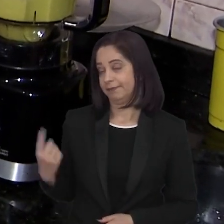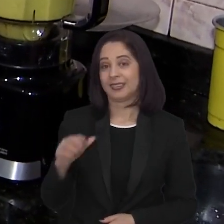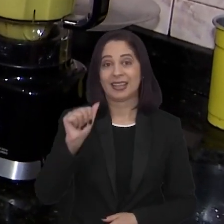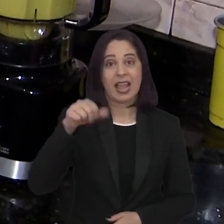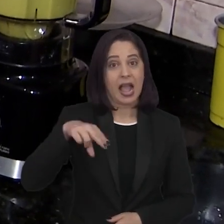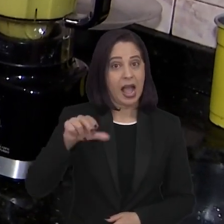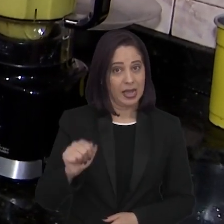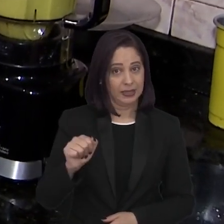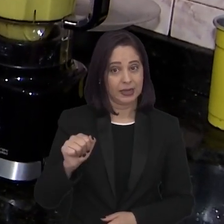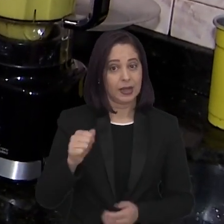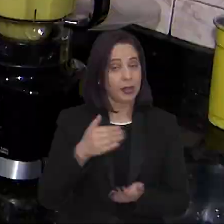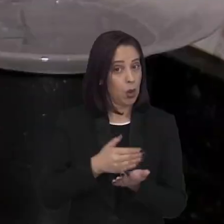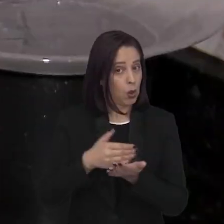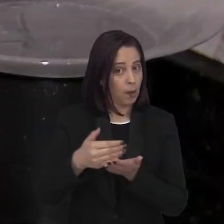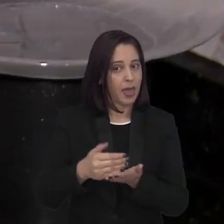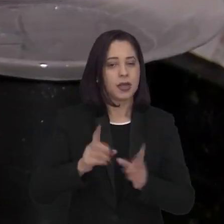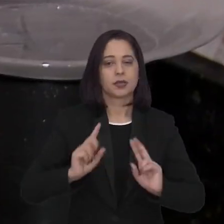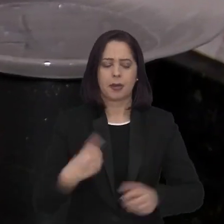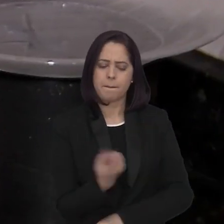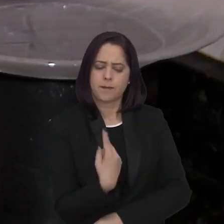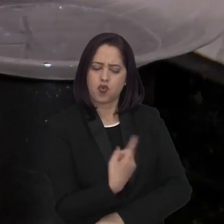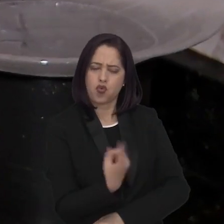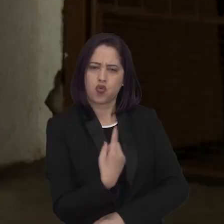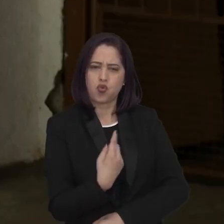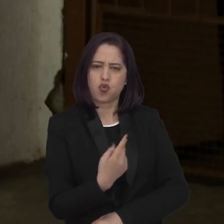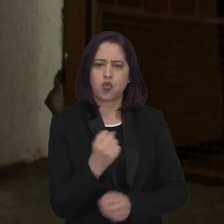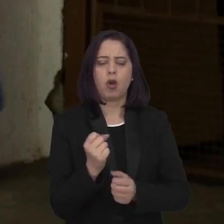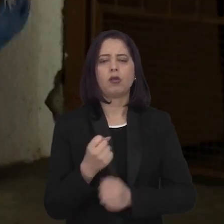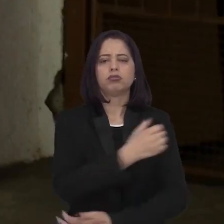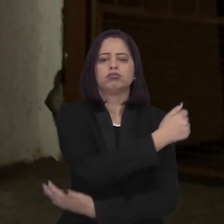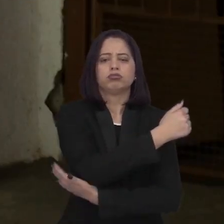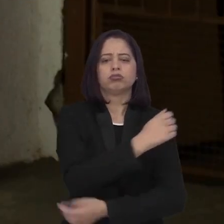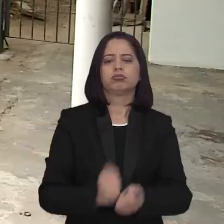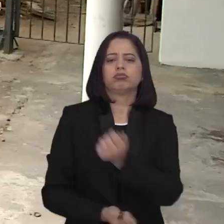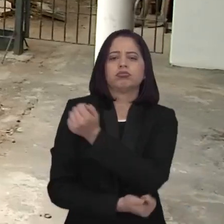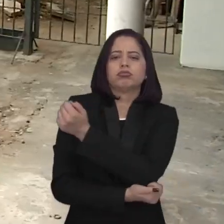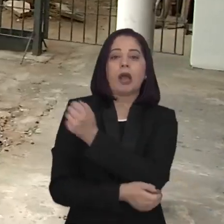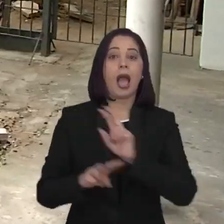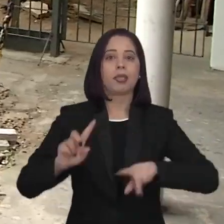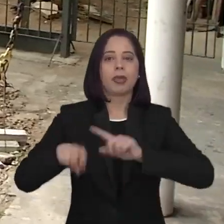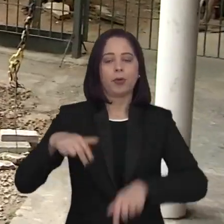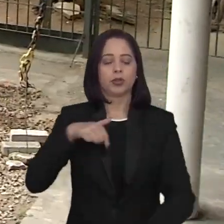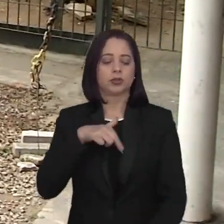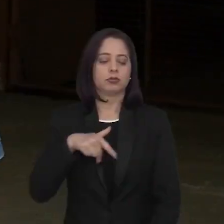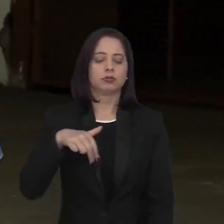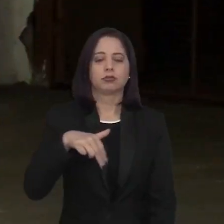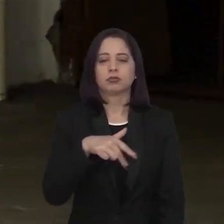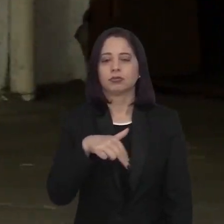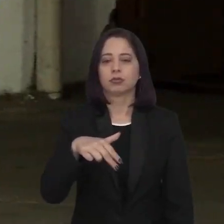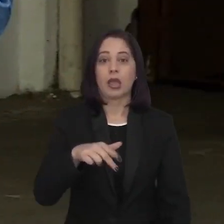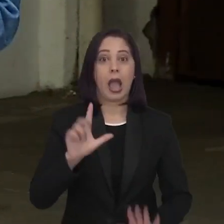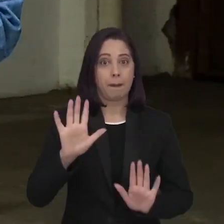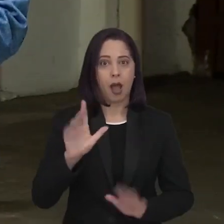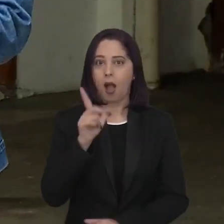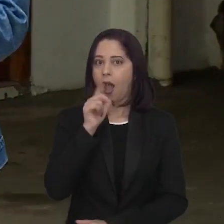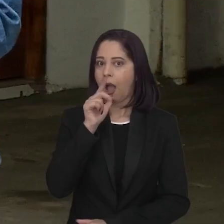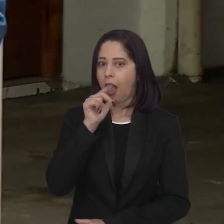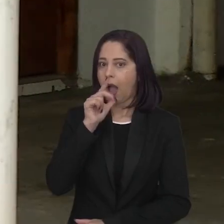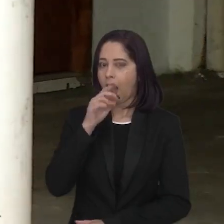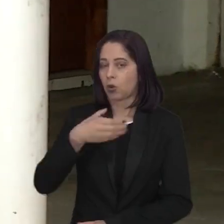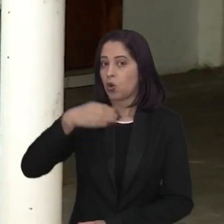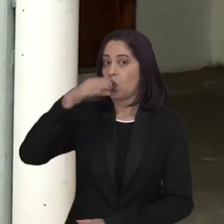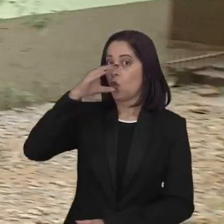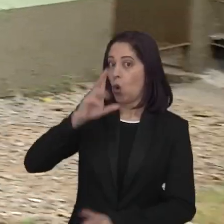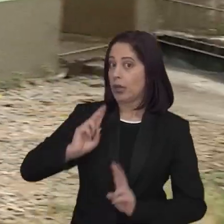assim que a dona Ana começa o dia. Prepara o shake verde, se alonga e parte para a caminhada matinal. A garrafinha de água é